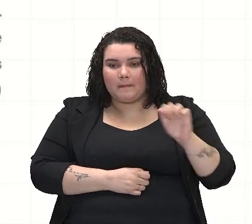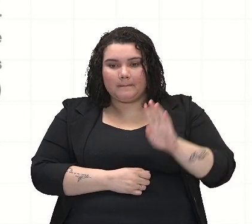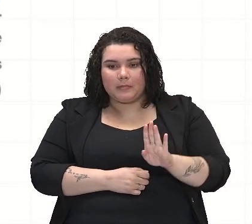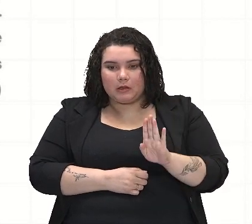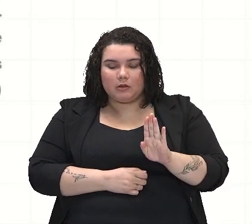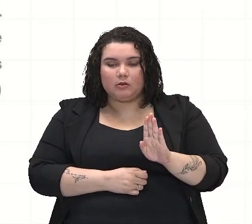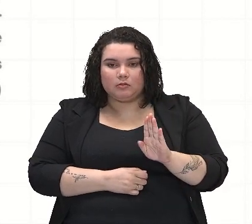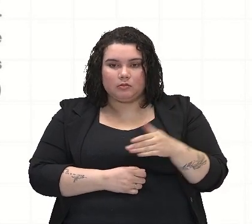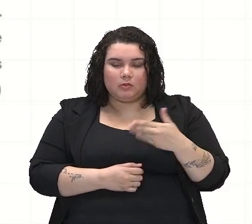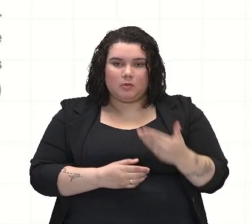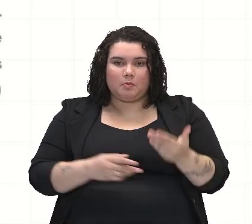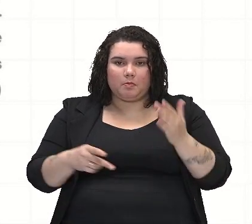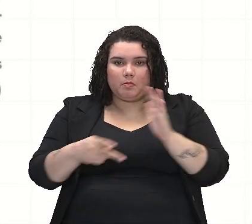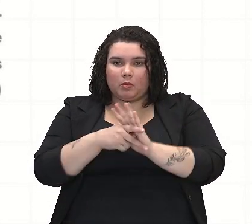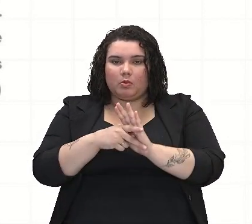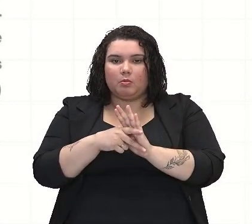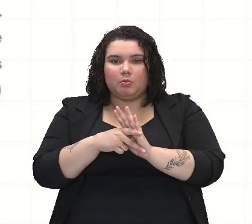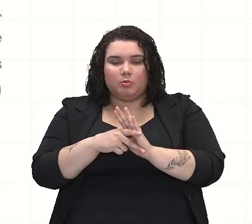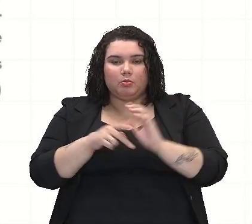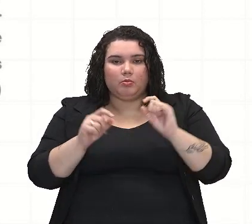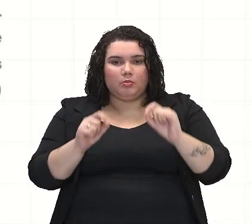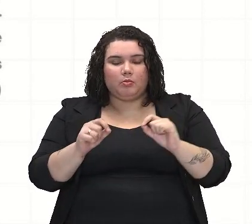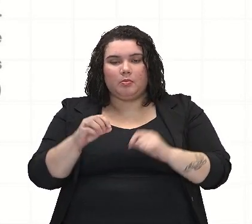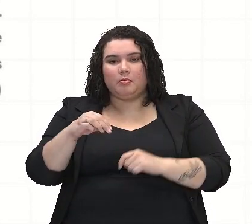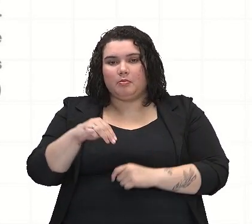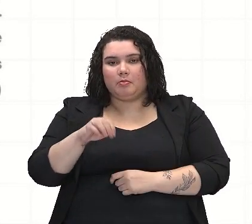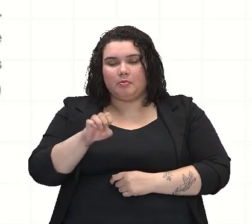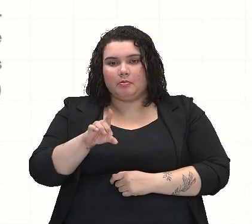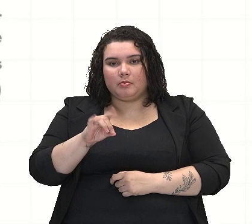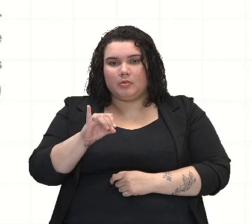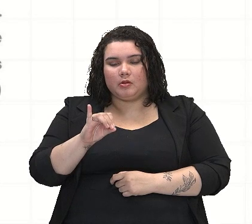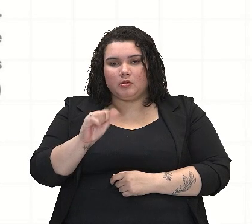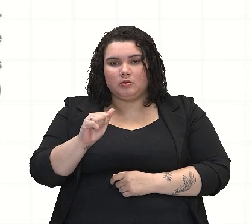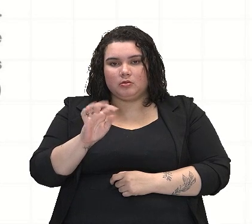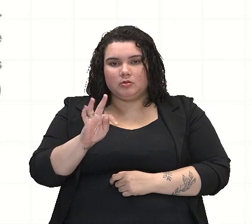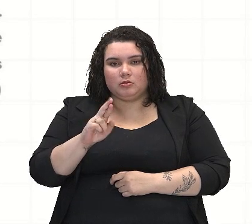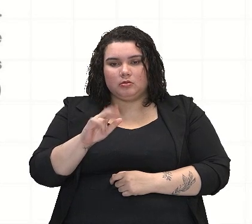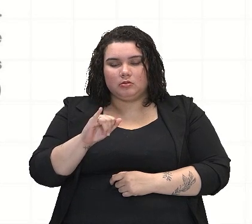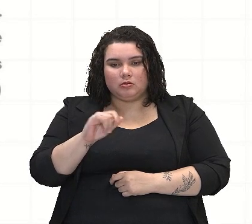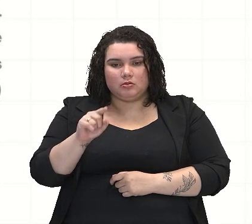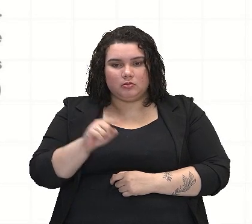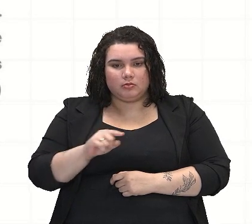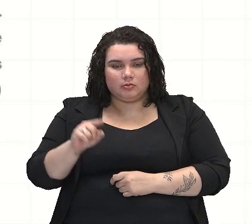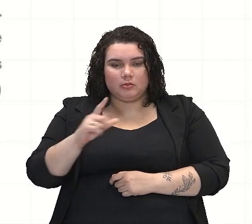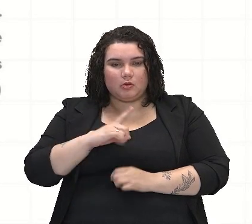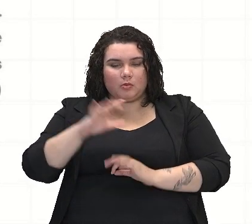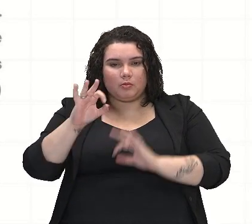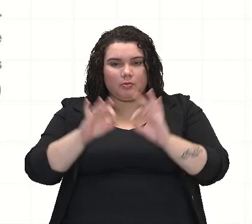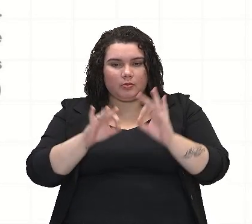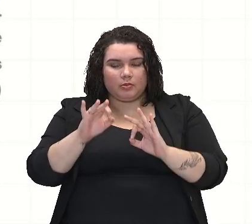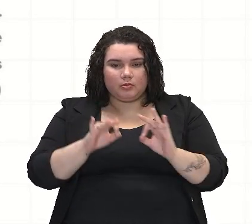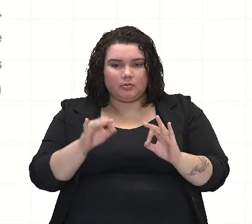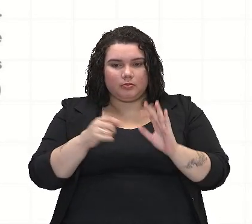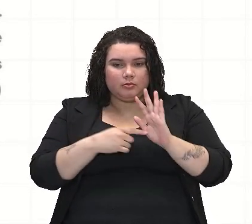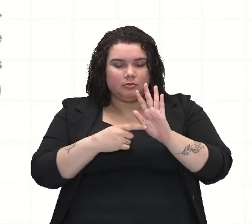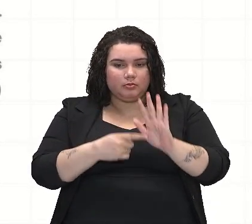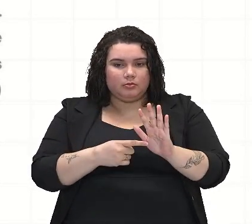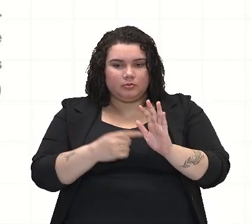eles pertencem à mediatriz. Fazendo o traçado, nós vamos aqui,